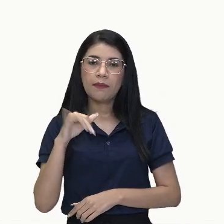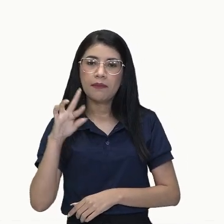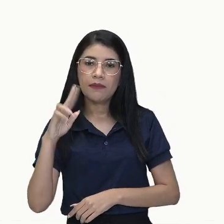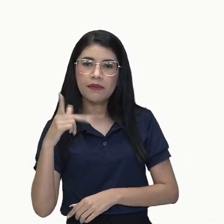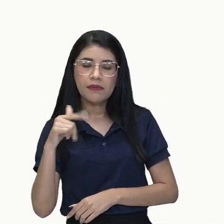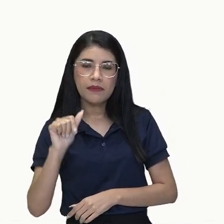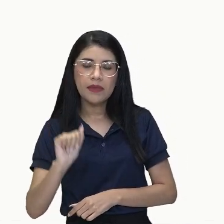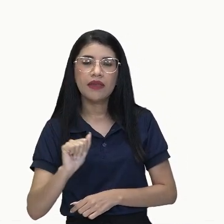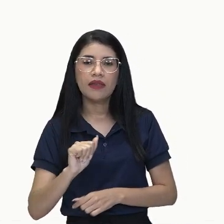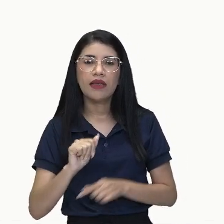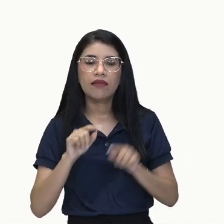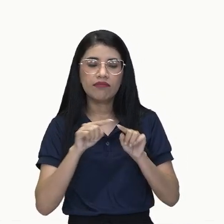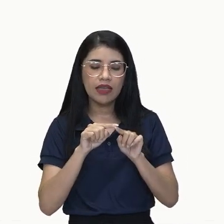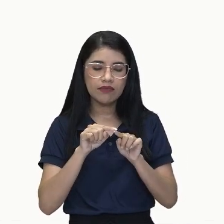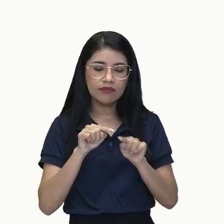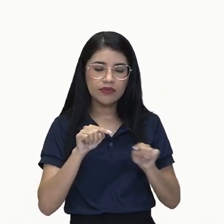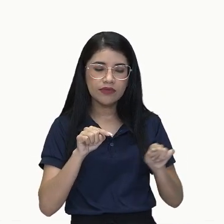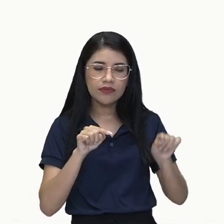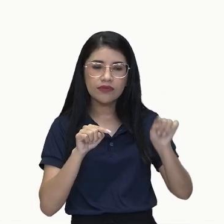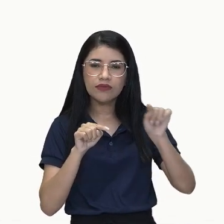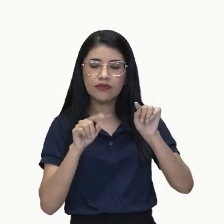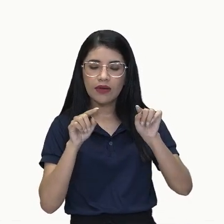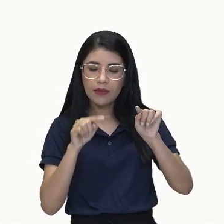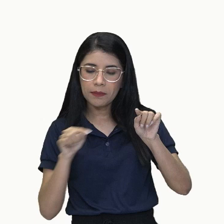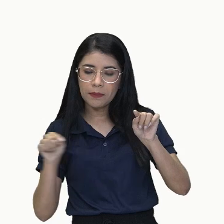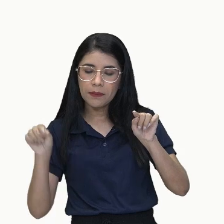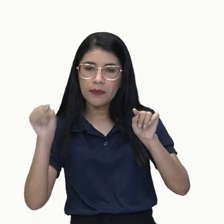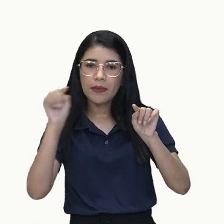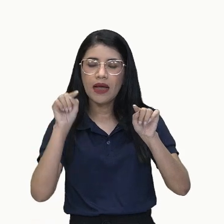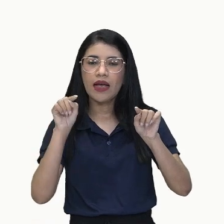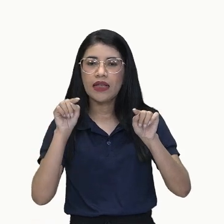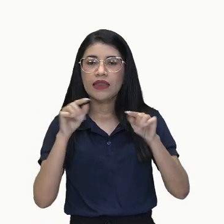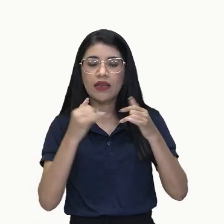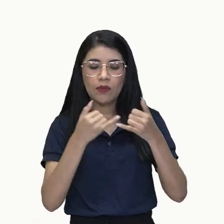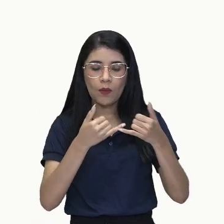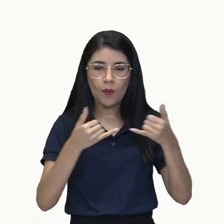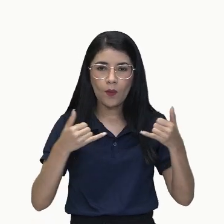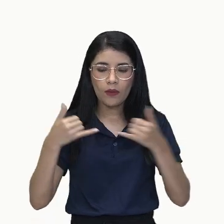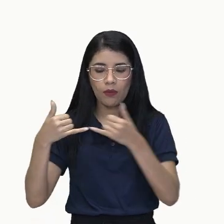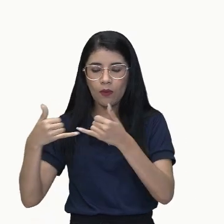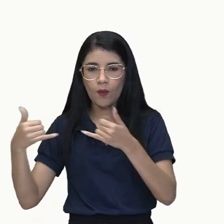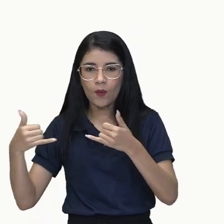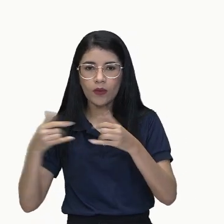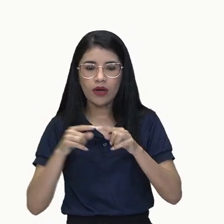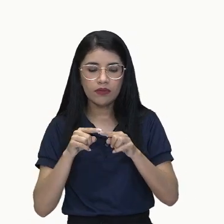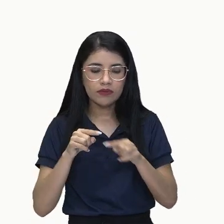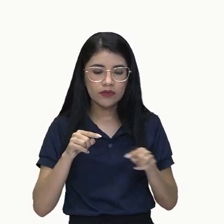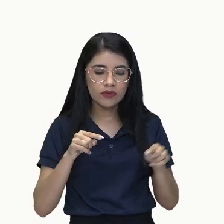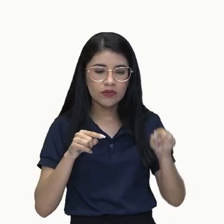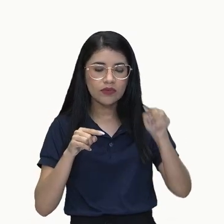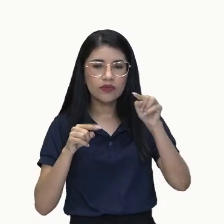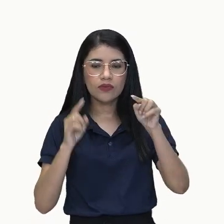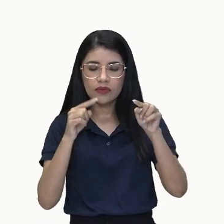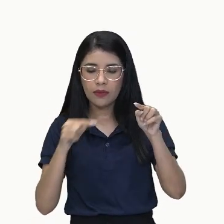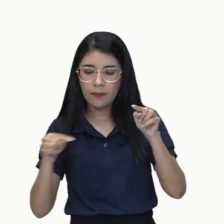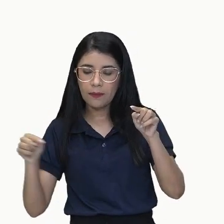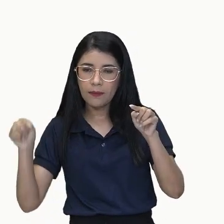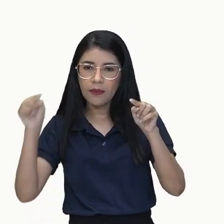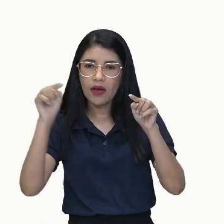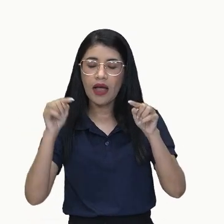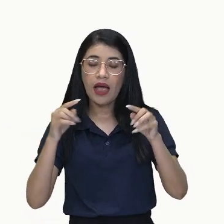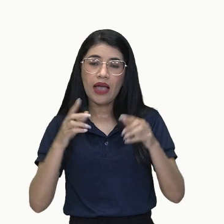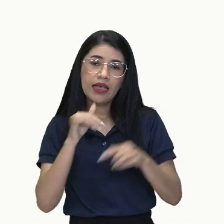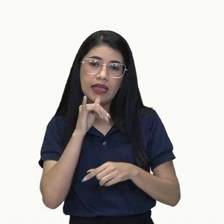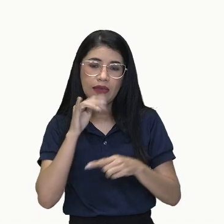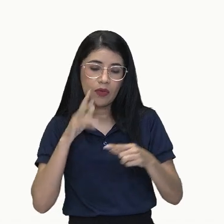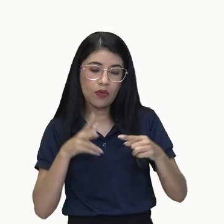aí neste condutor. Você vai perceber que eu tenho esse fio, aí eu fiz um zoom, peguei, cortei um pedaço,